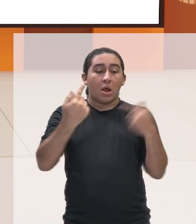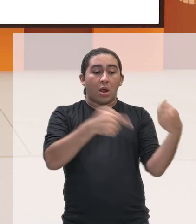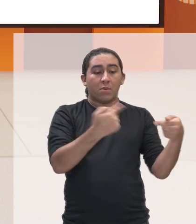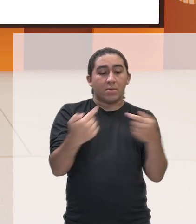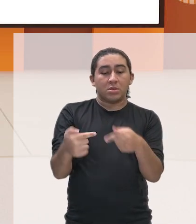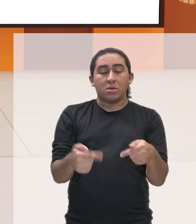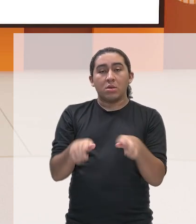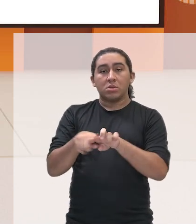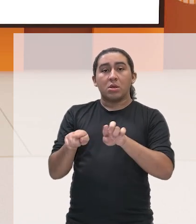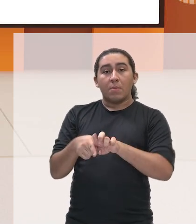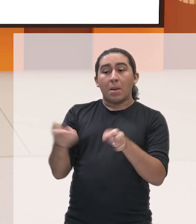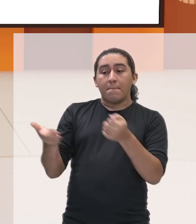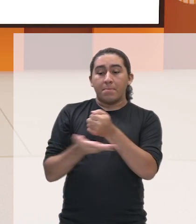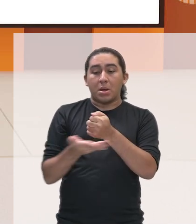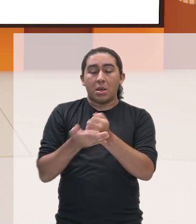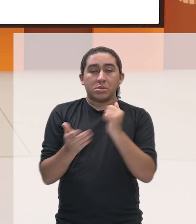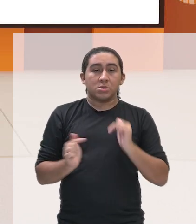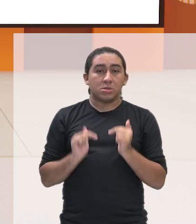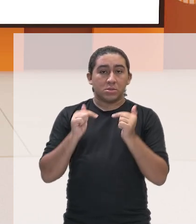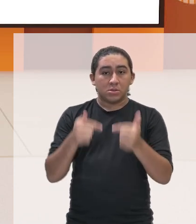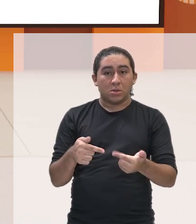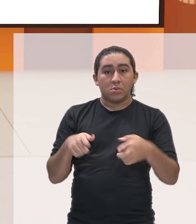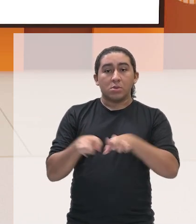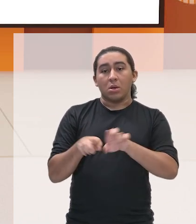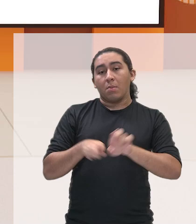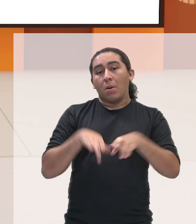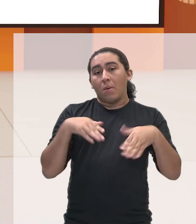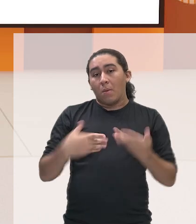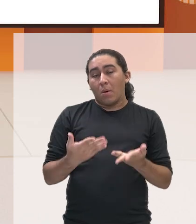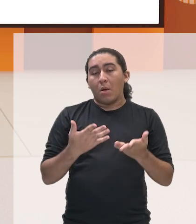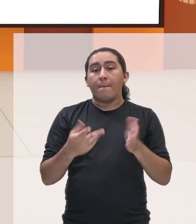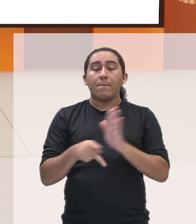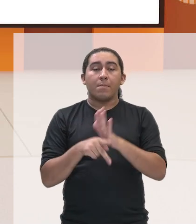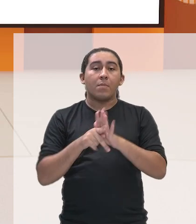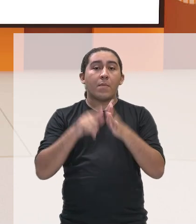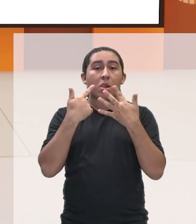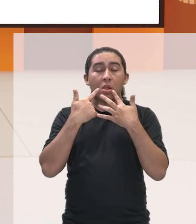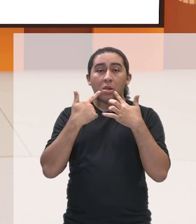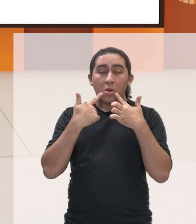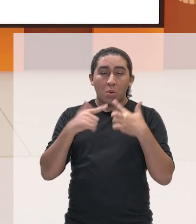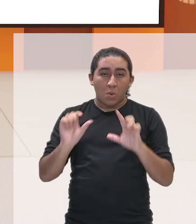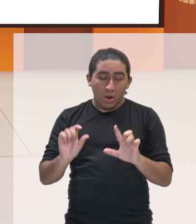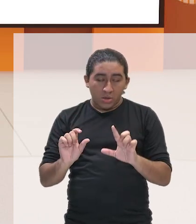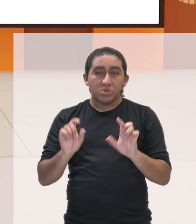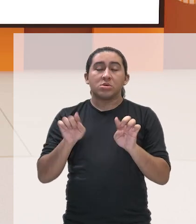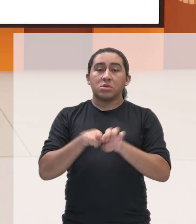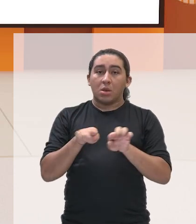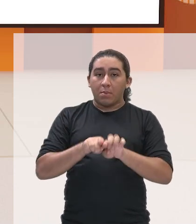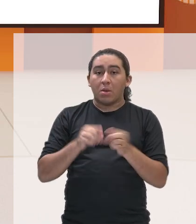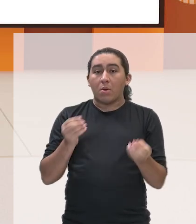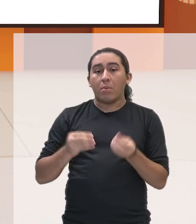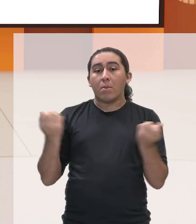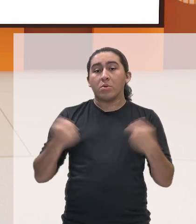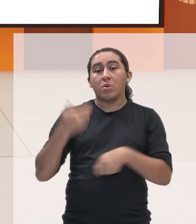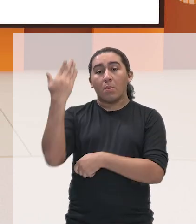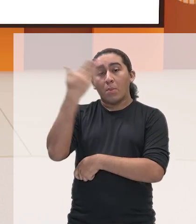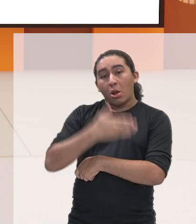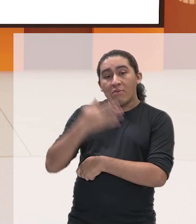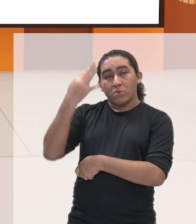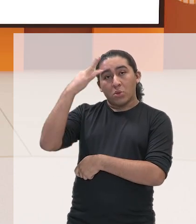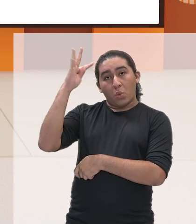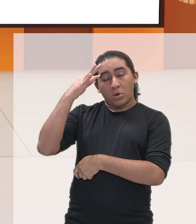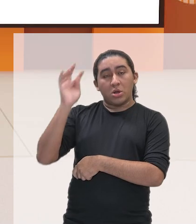argumentação, a natureza da ação, o papel da linguagem e as formas para comprovar uma